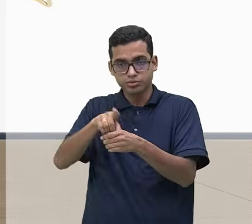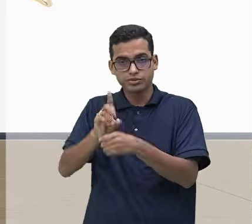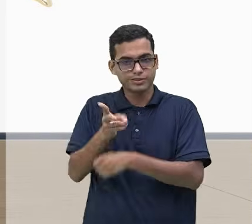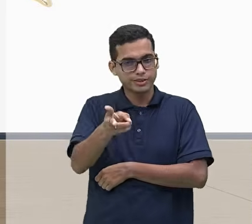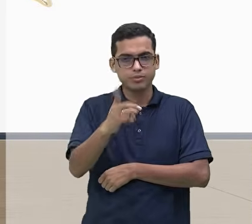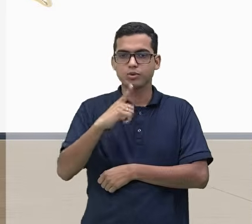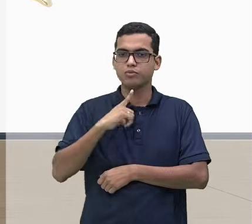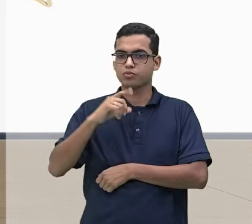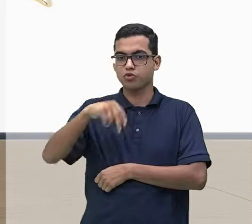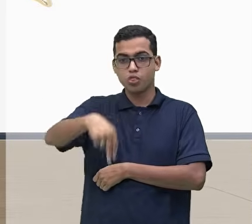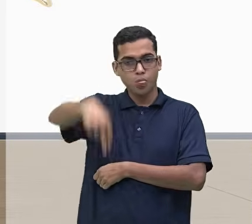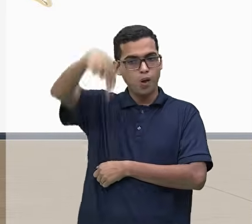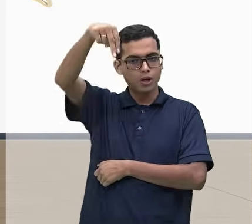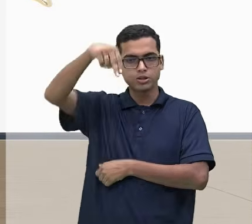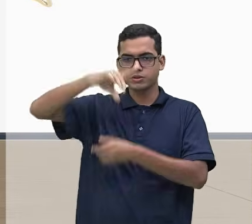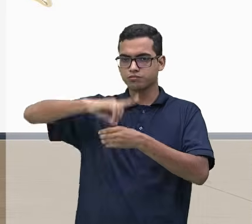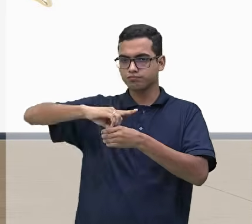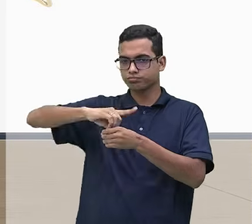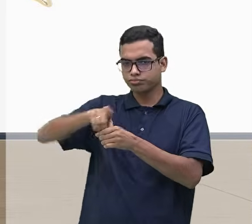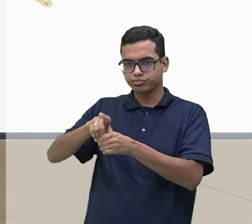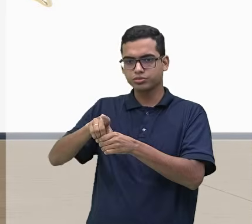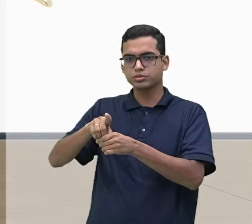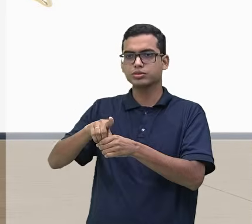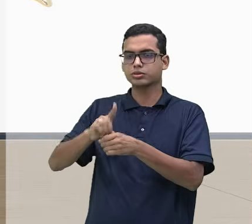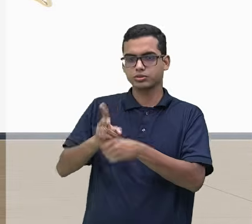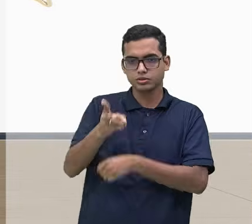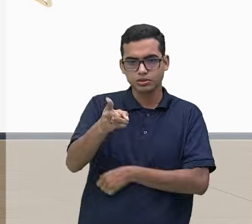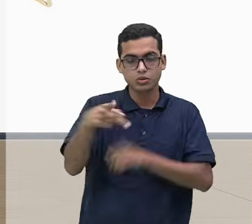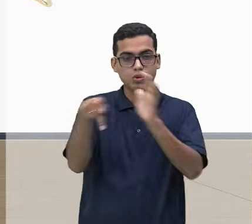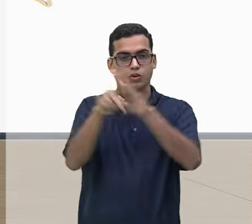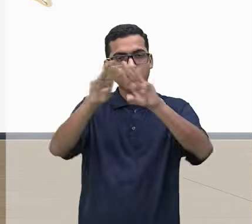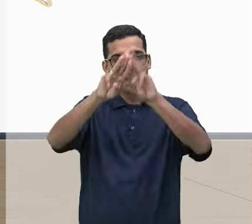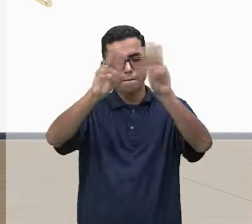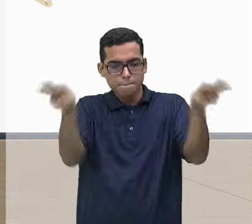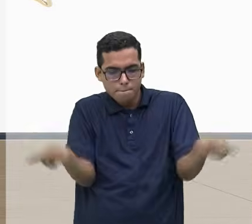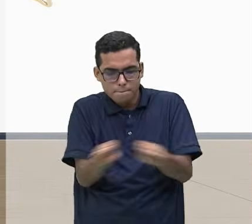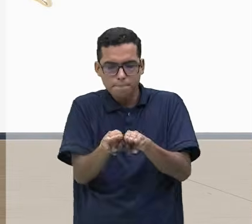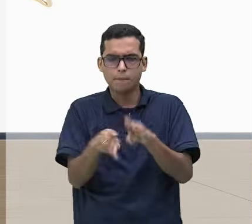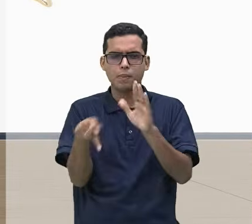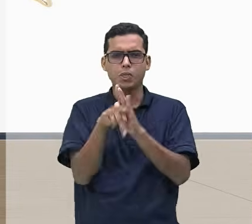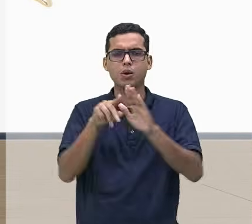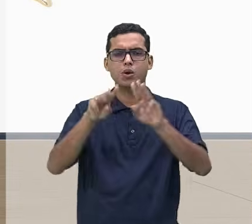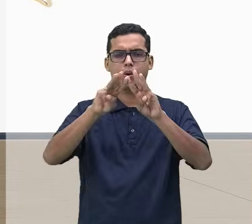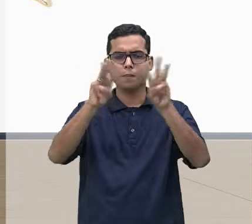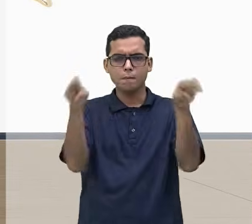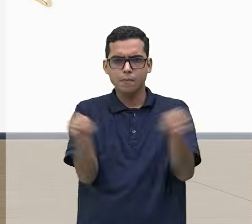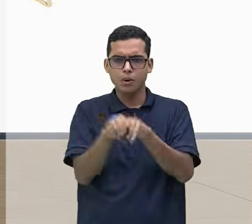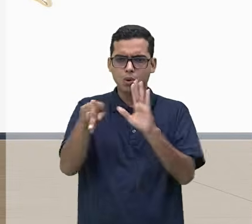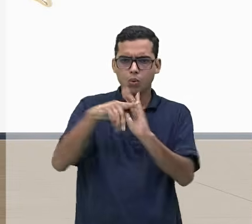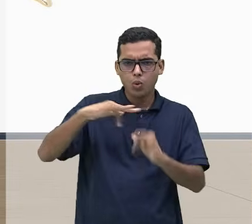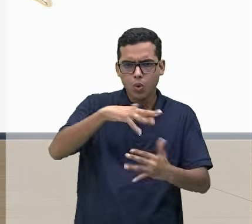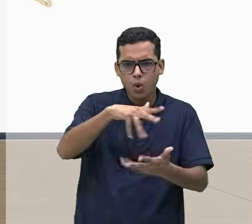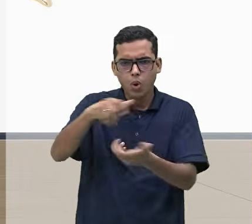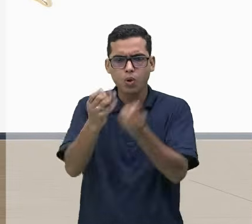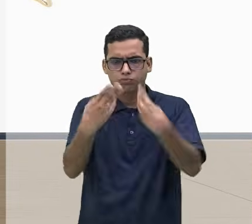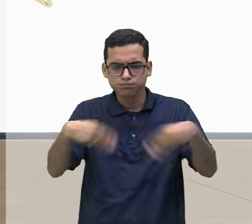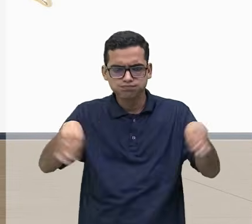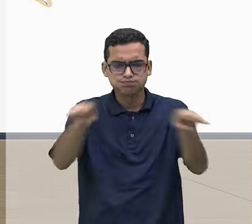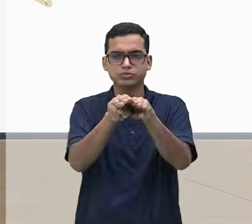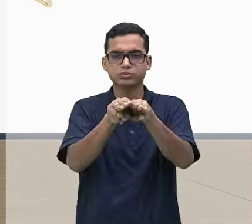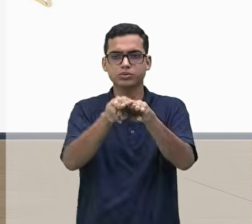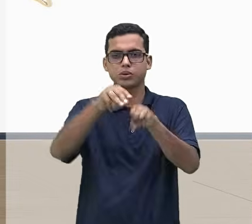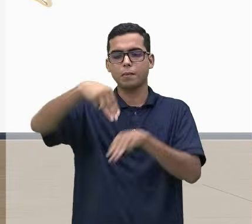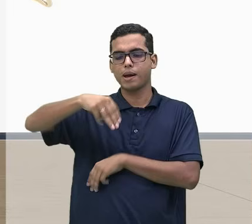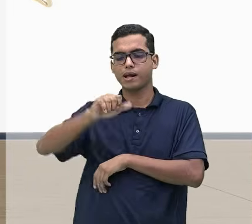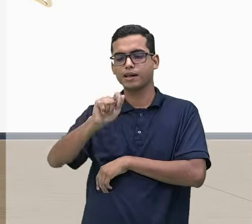norte, que acaba sendo atraída pelo polo magnético do planeta Terra. Imaginem aí como é que uma bússola, né, ela vai